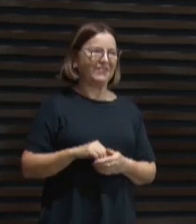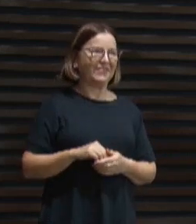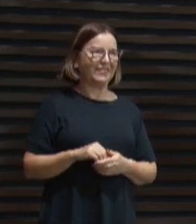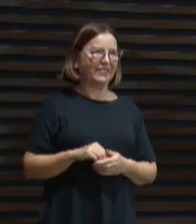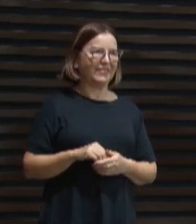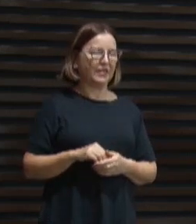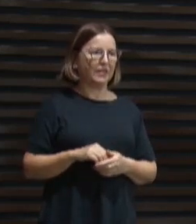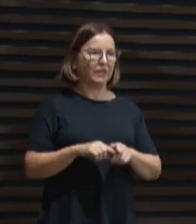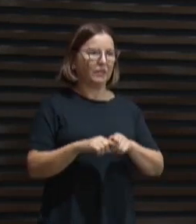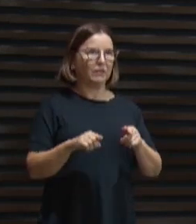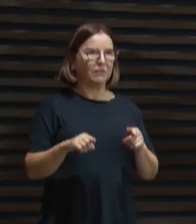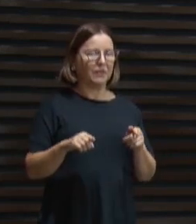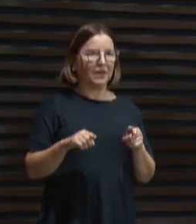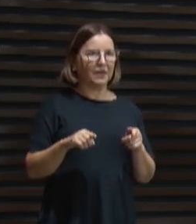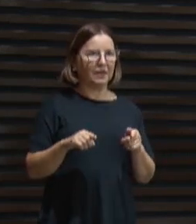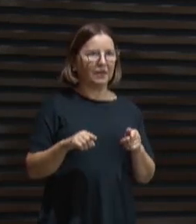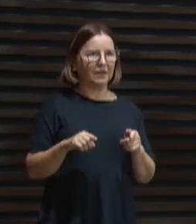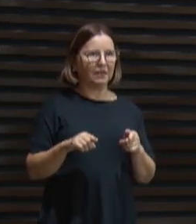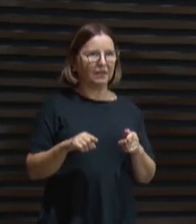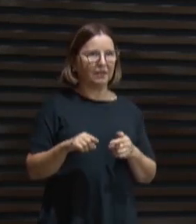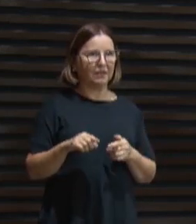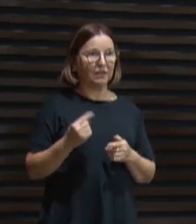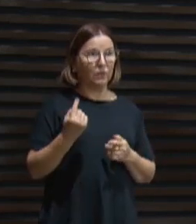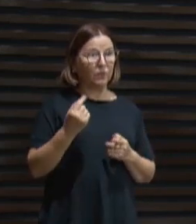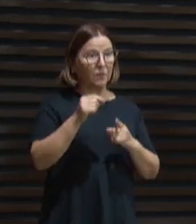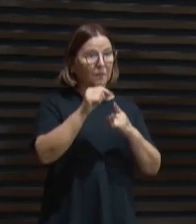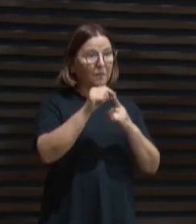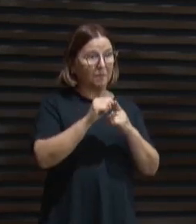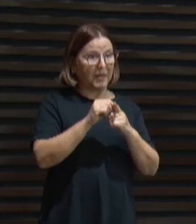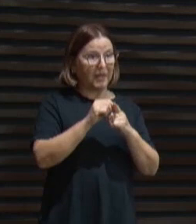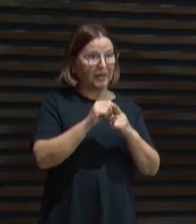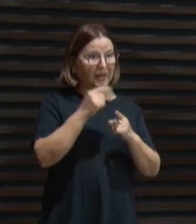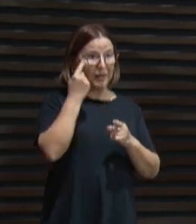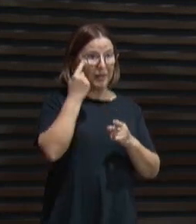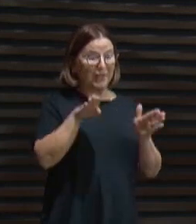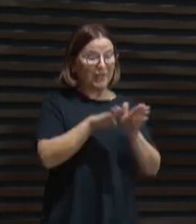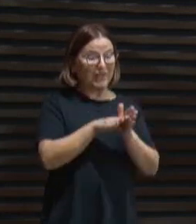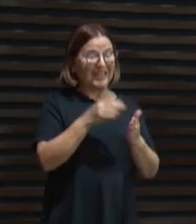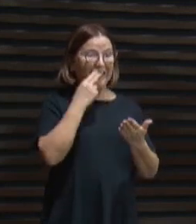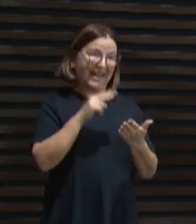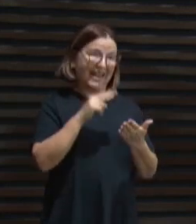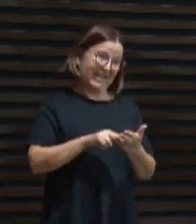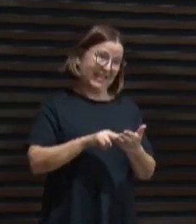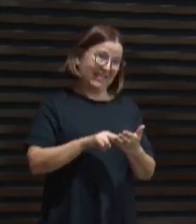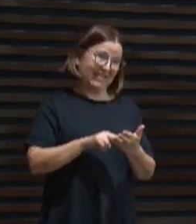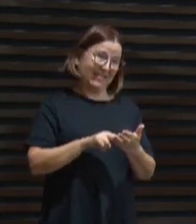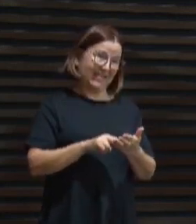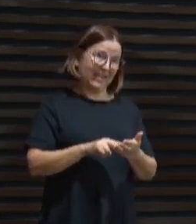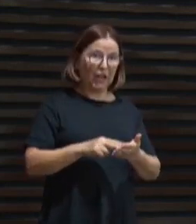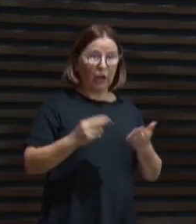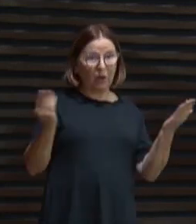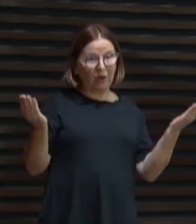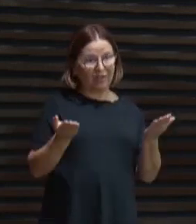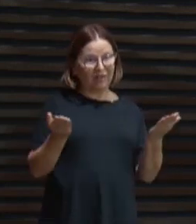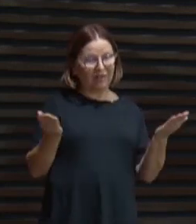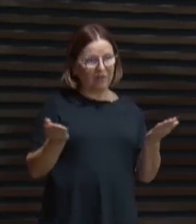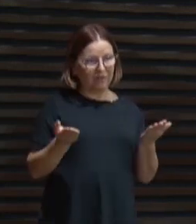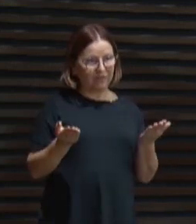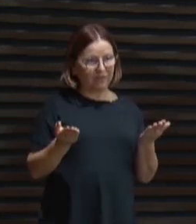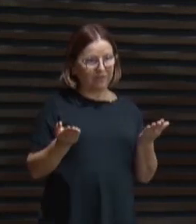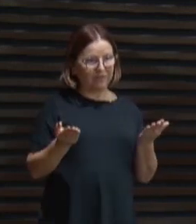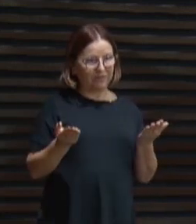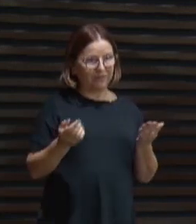Mas levou 1 mês do Piauí para o Rio de Janeiro e vice-versa. Hoje, eu ligo